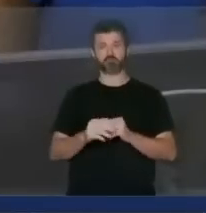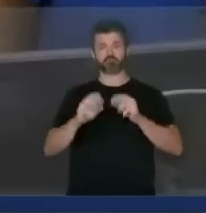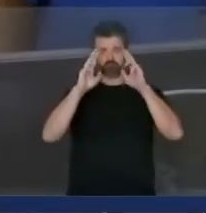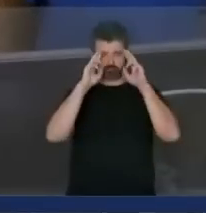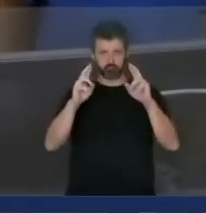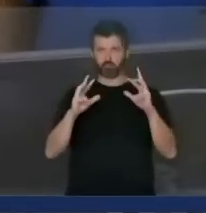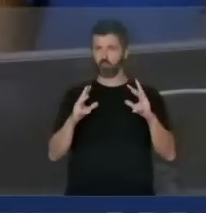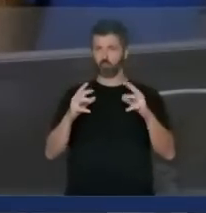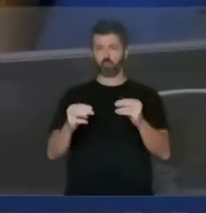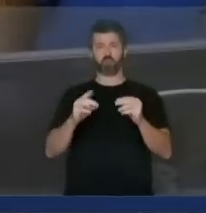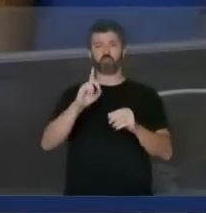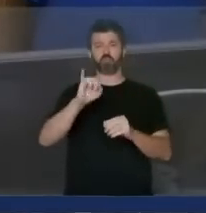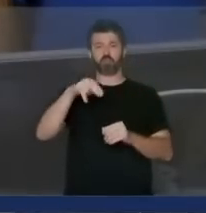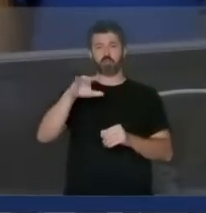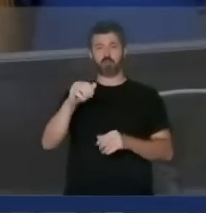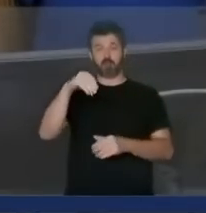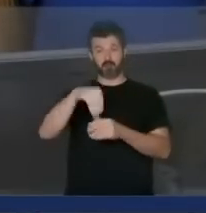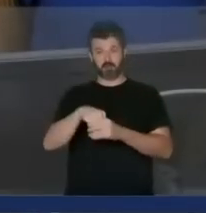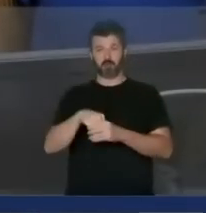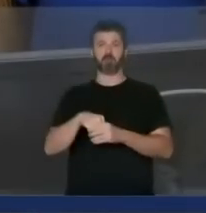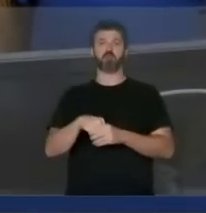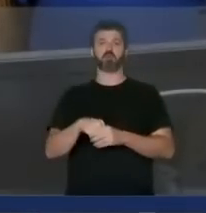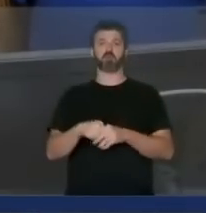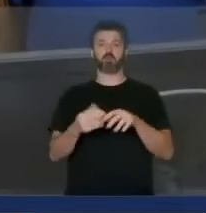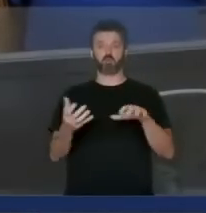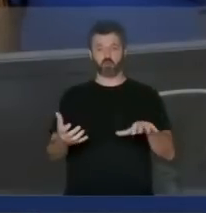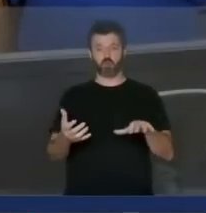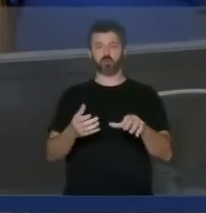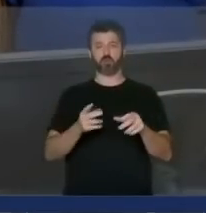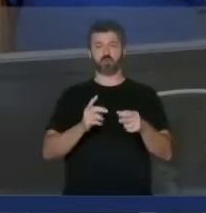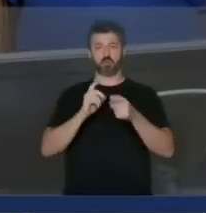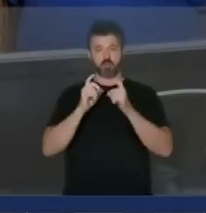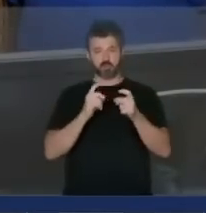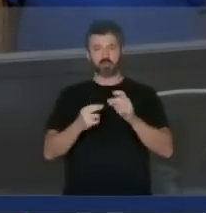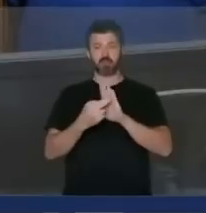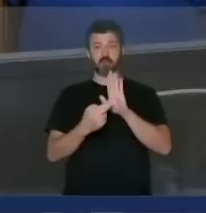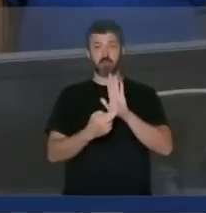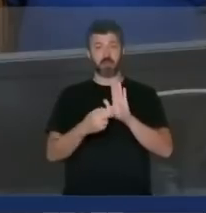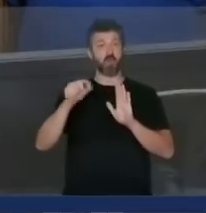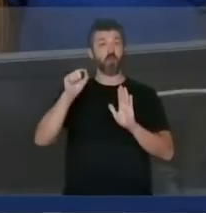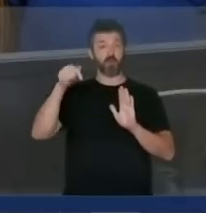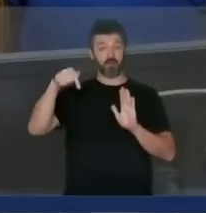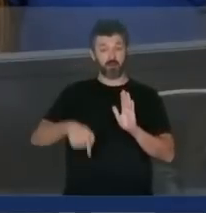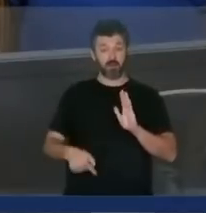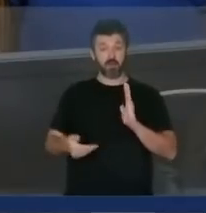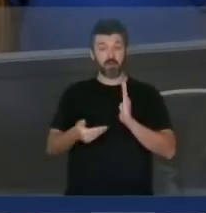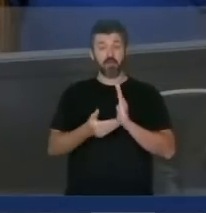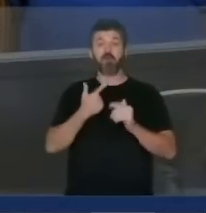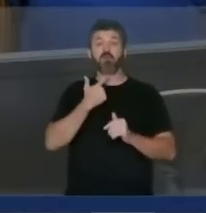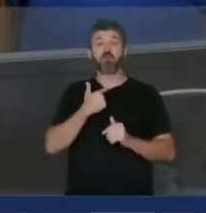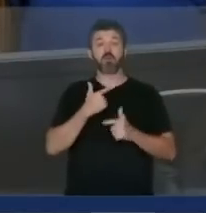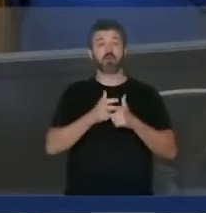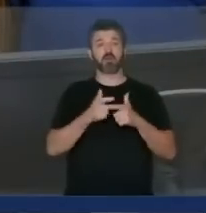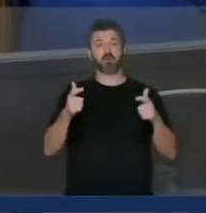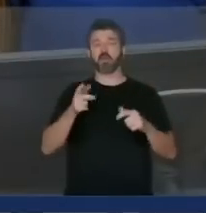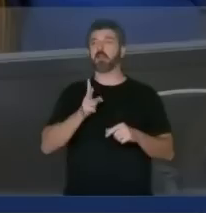toda a nossa dinâmica interna de condução e fiel à regra de que, nesta casa, a vontade da maioria